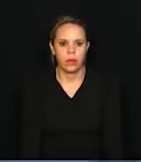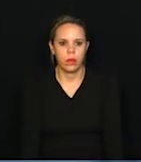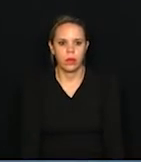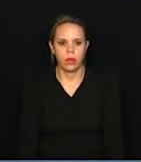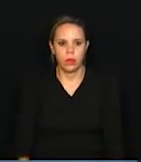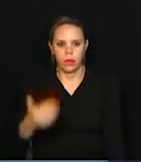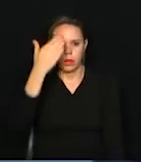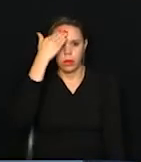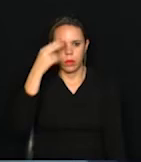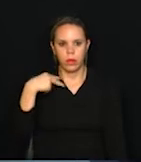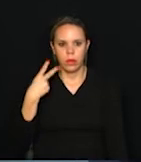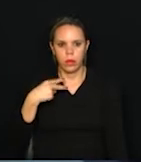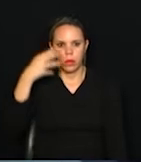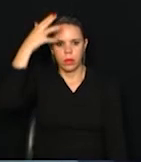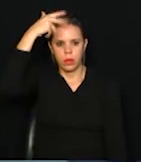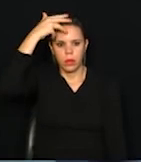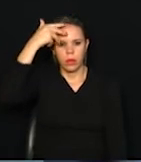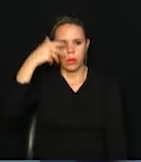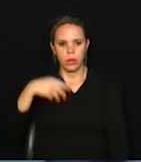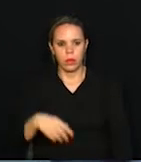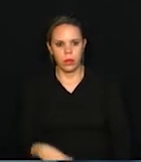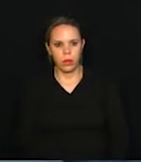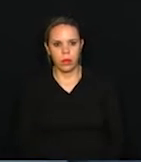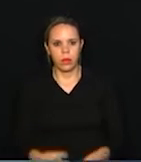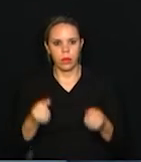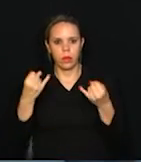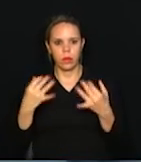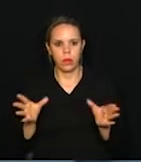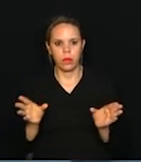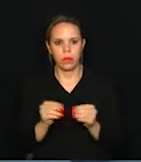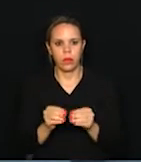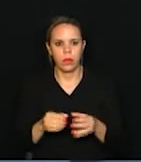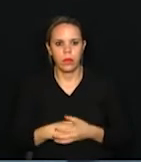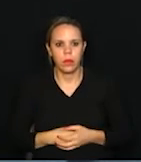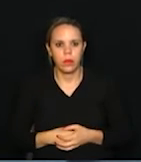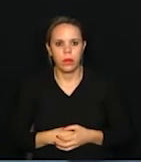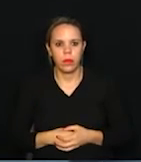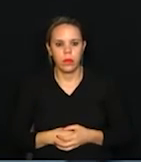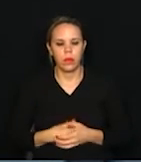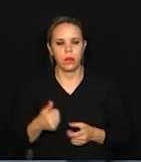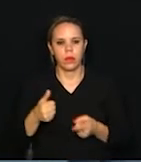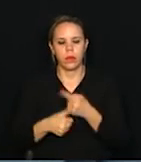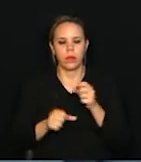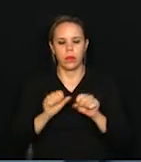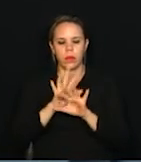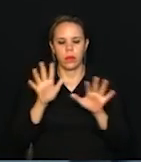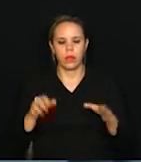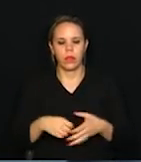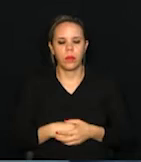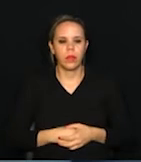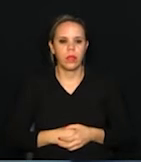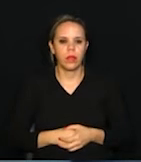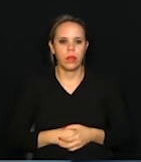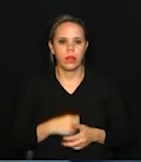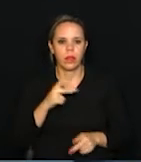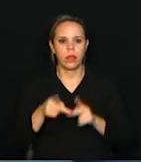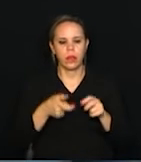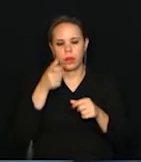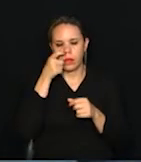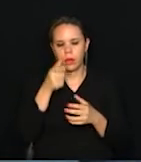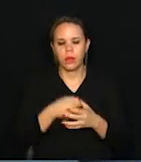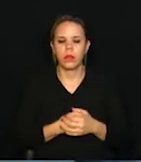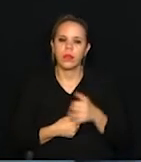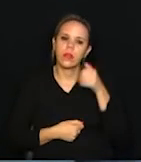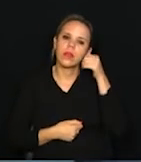Obrigado, vereador Rodrigo. Só fazer dois comentários breves. Primeiro, deixar claro para a população que está nos acompanhando,